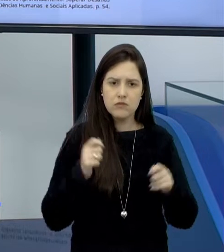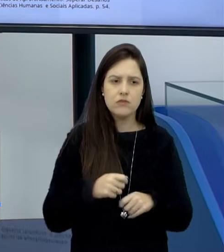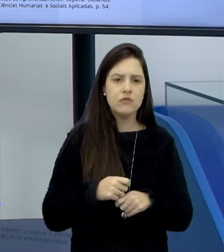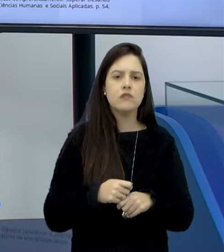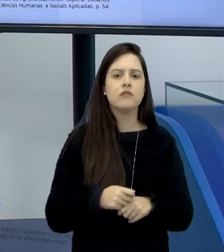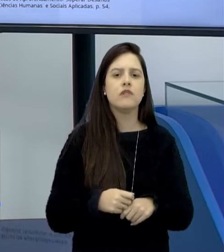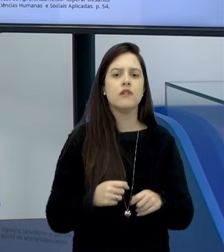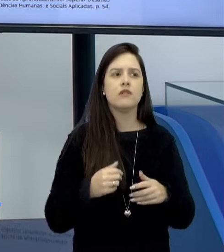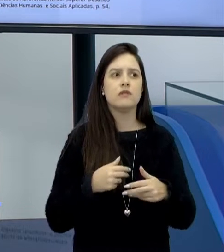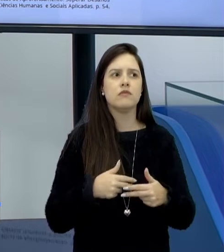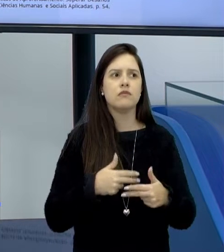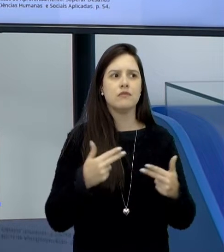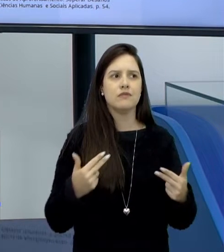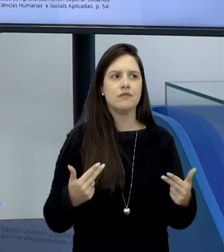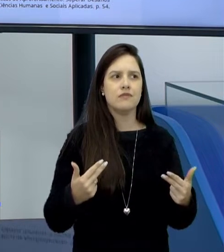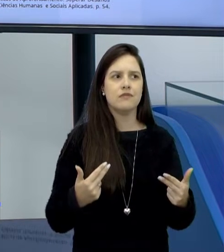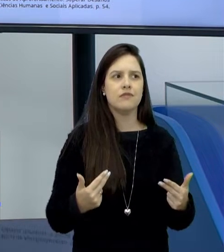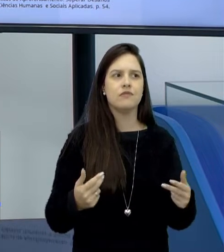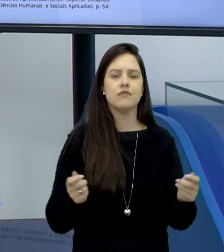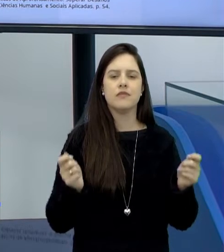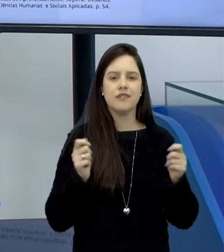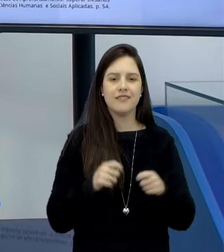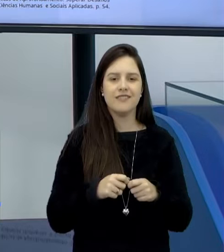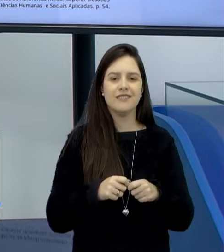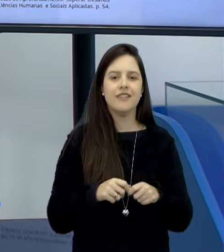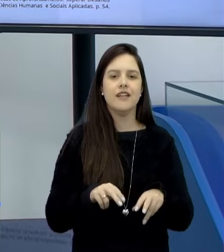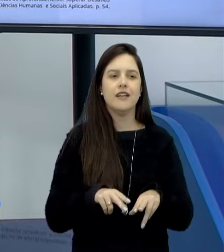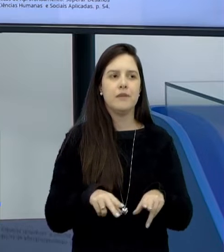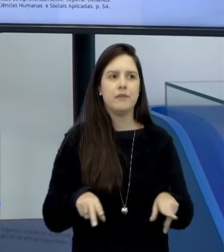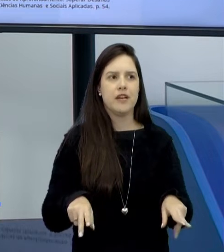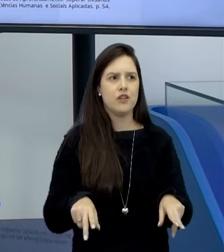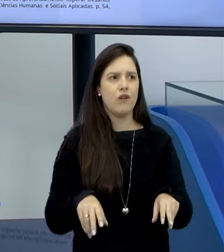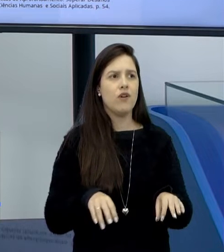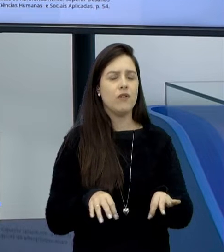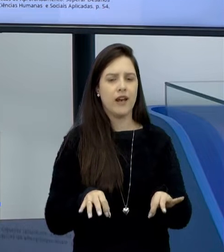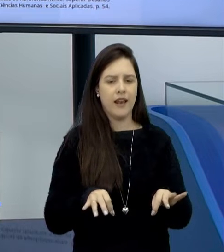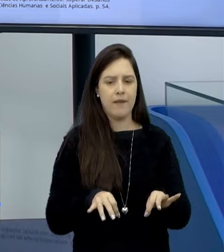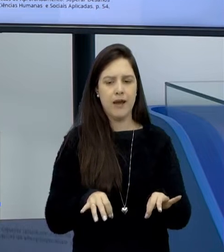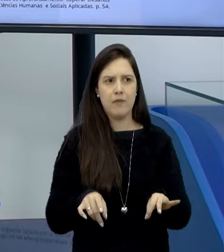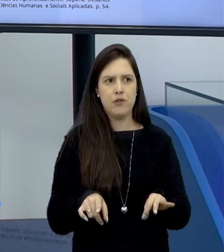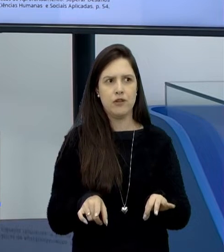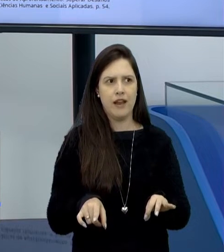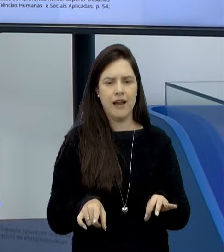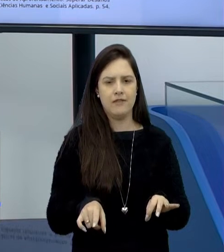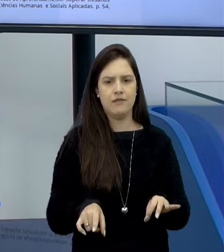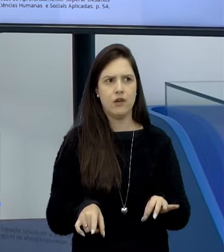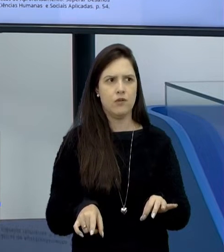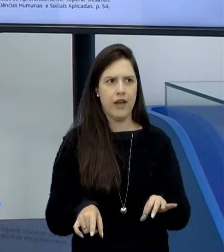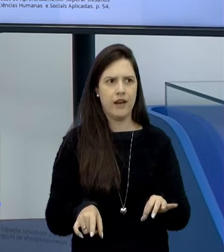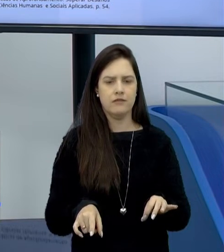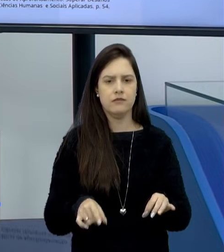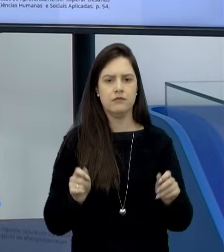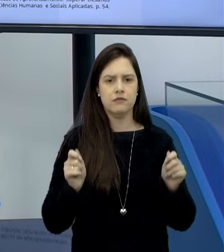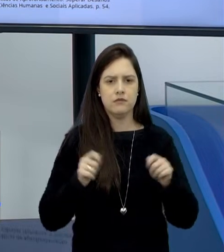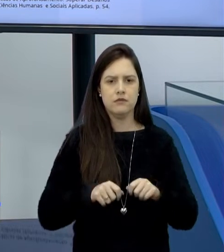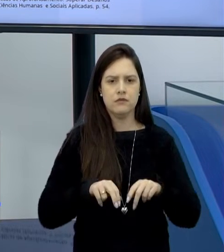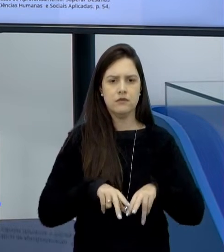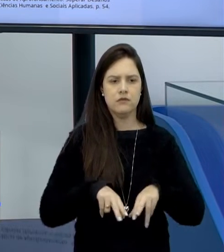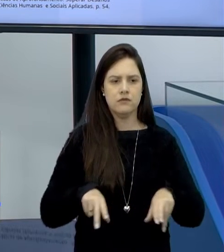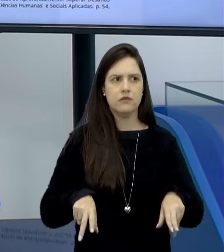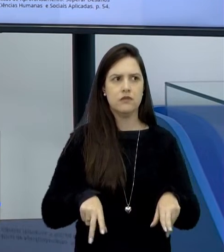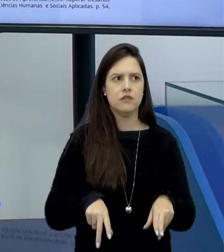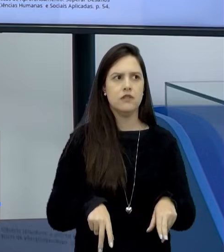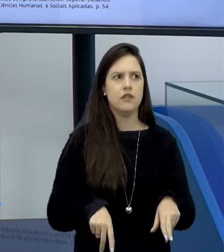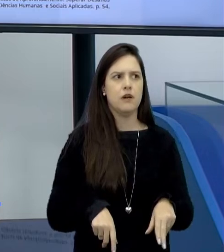bordo. A cosmovisão dos povos Carajás, que é tudo, assim, é a sua filosofia, eu ia falar